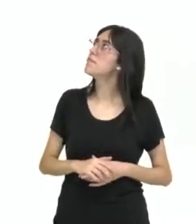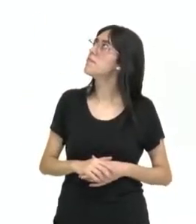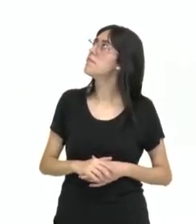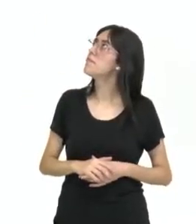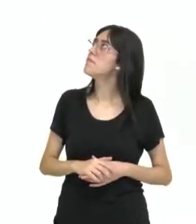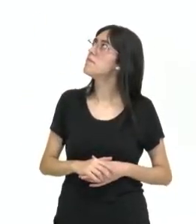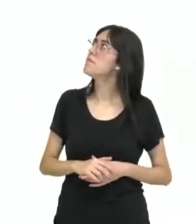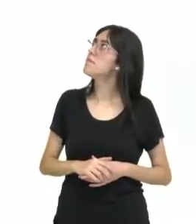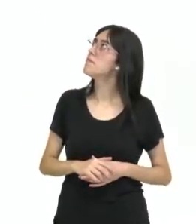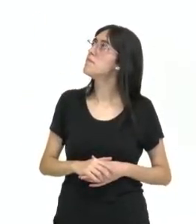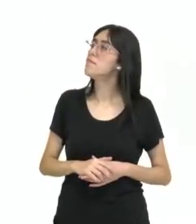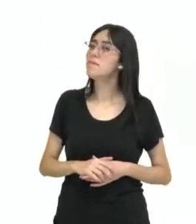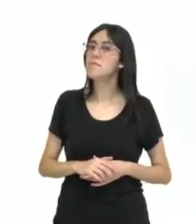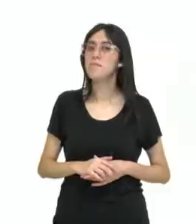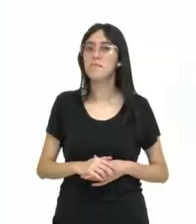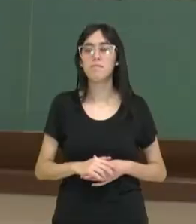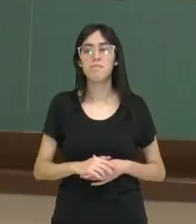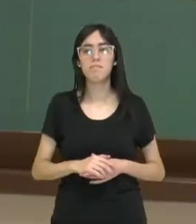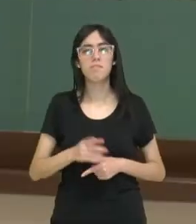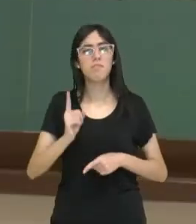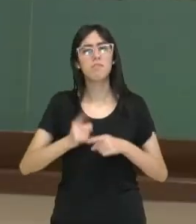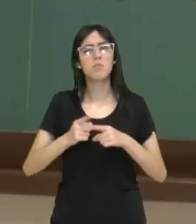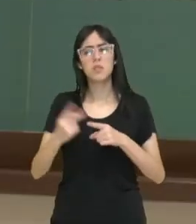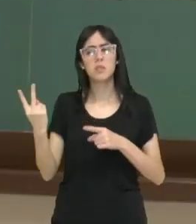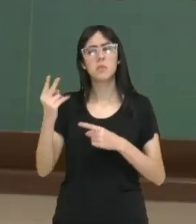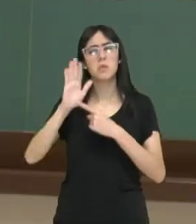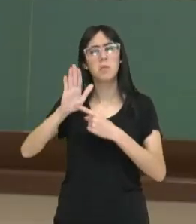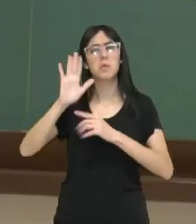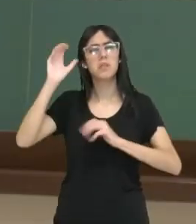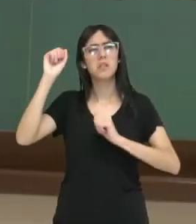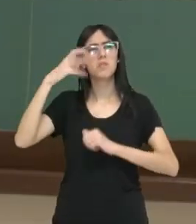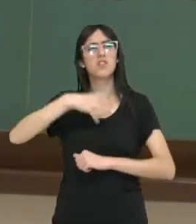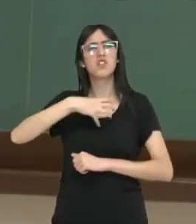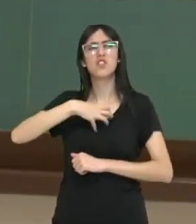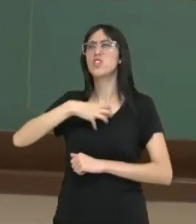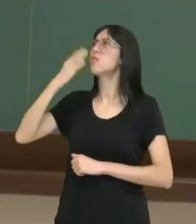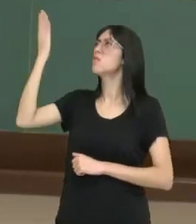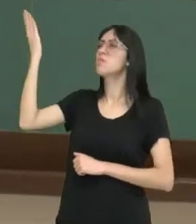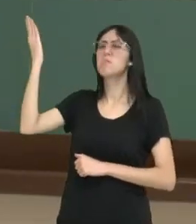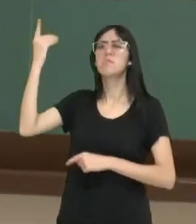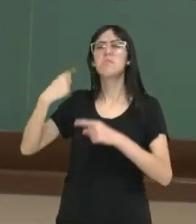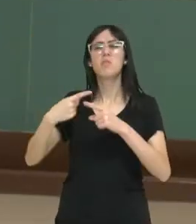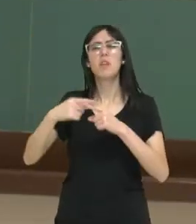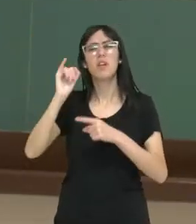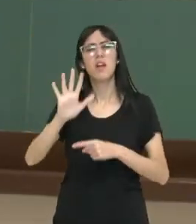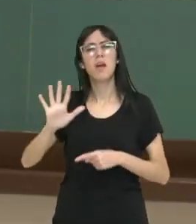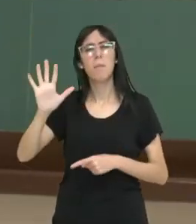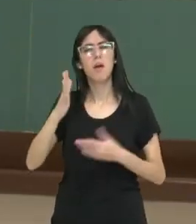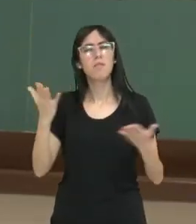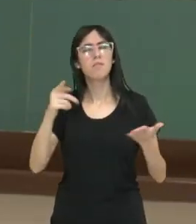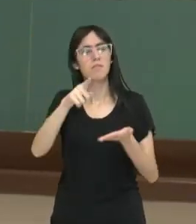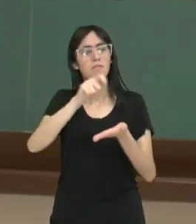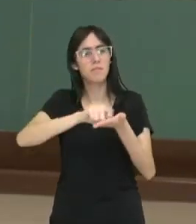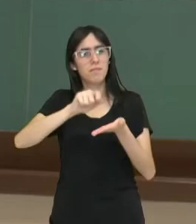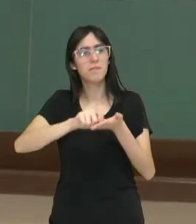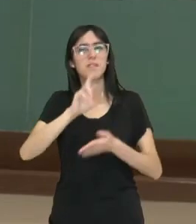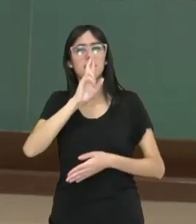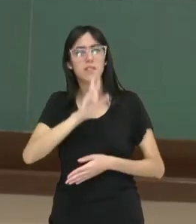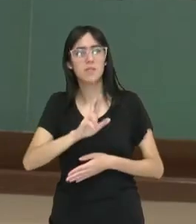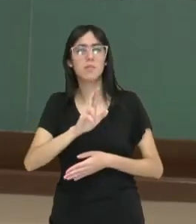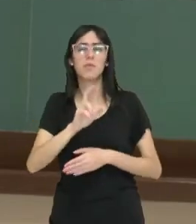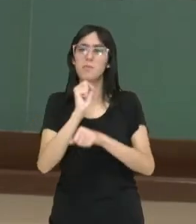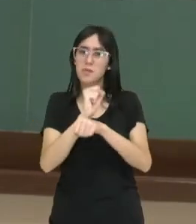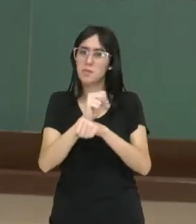essa maneira? Por que eles representam a Espanha dessa maneira? O que vocês acham? Escrevam aí.